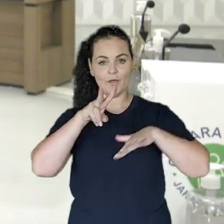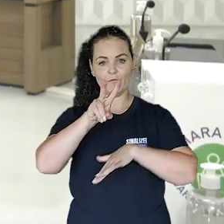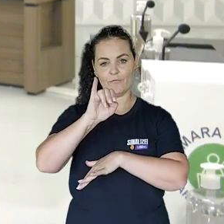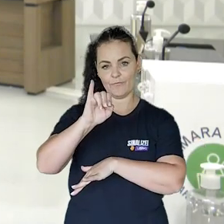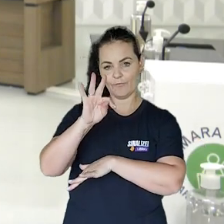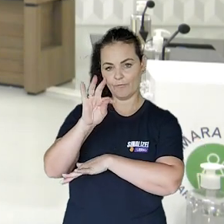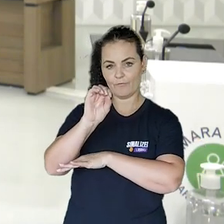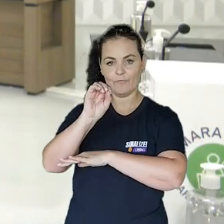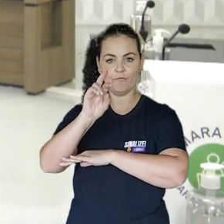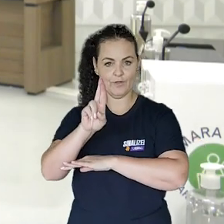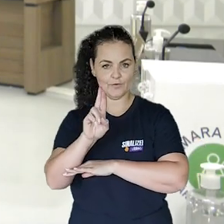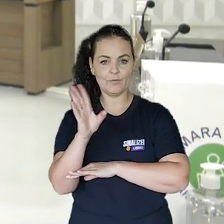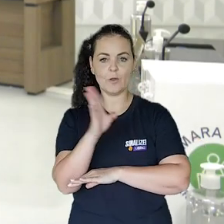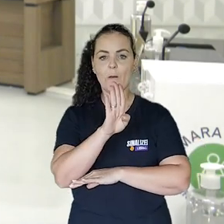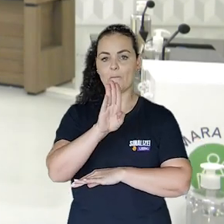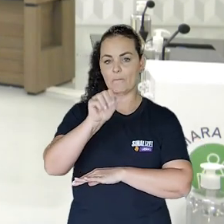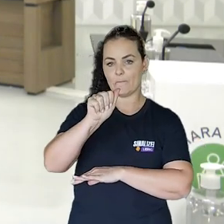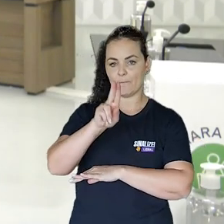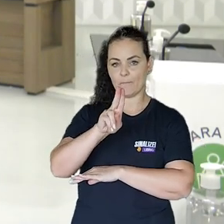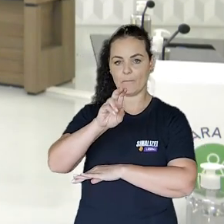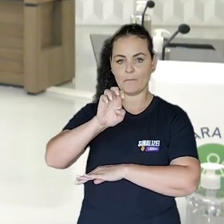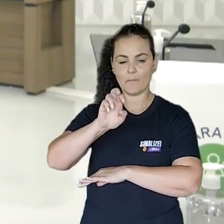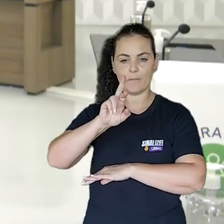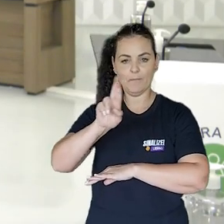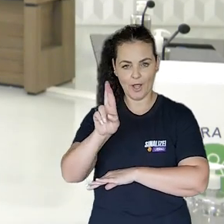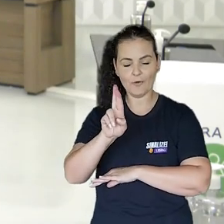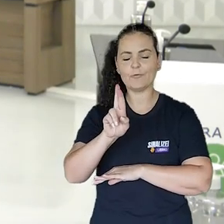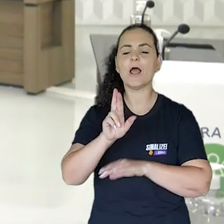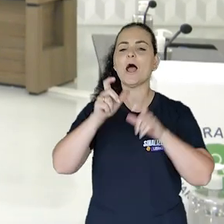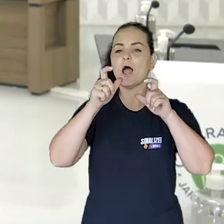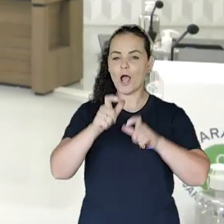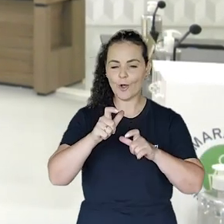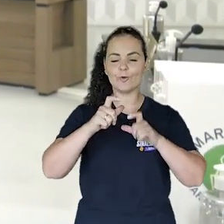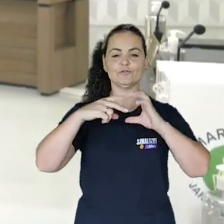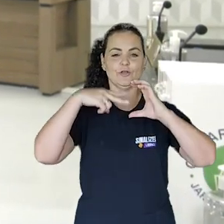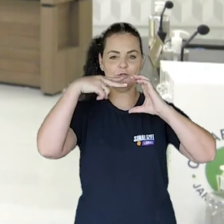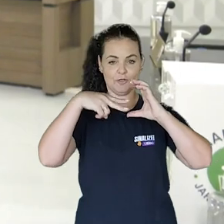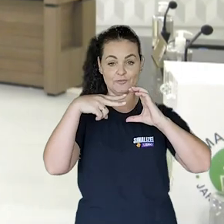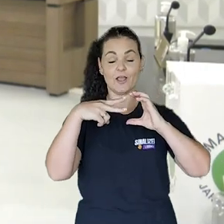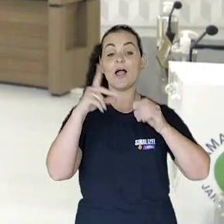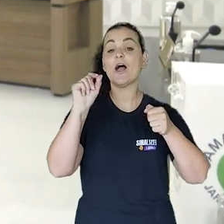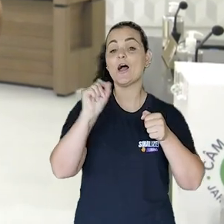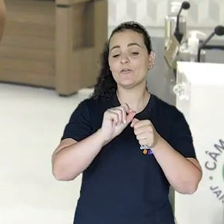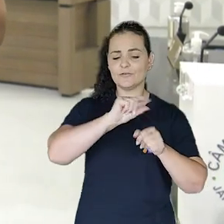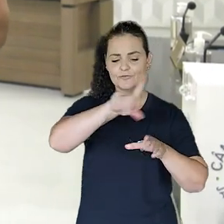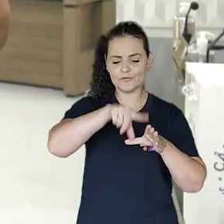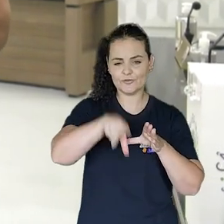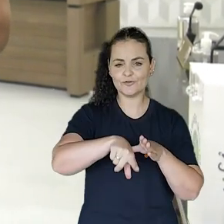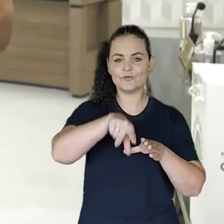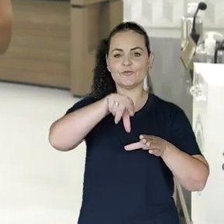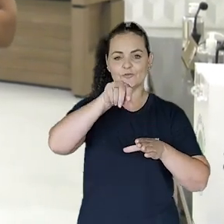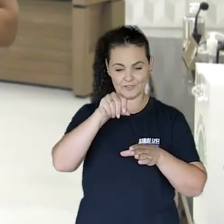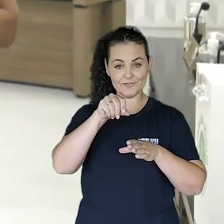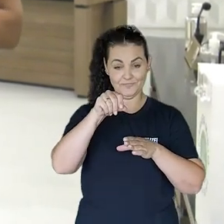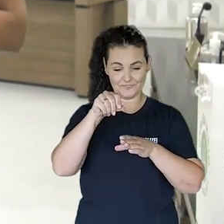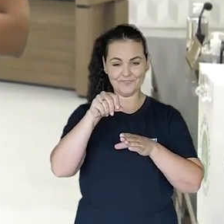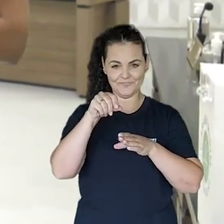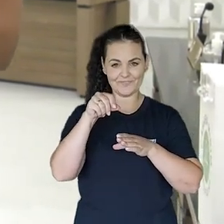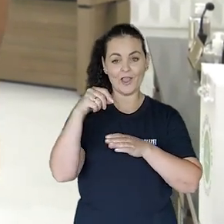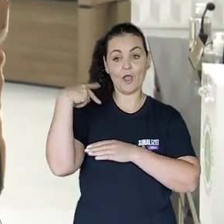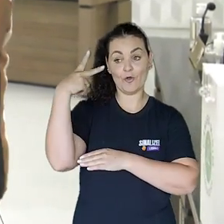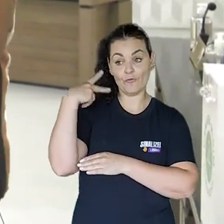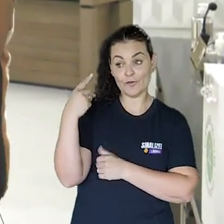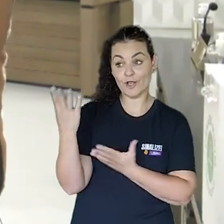Câmara Municipal, nós iremos realizar o sorteio das escolas que farão parte da Câmara Mirim no ano de